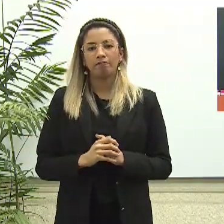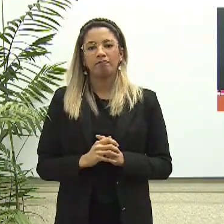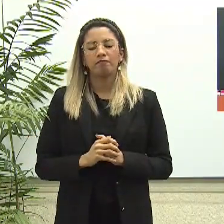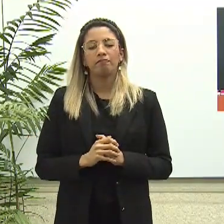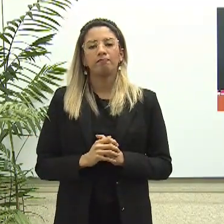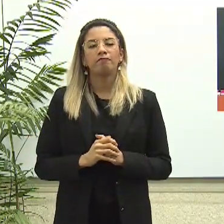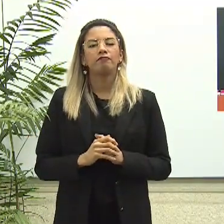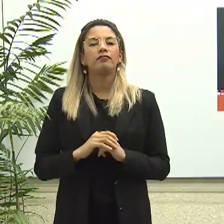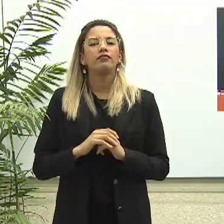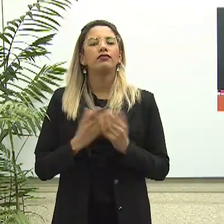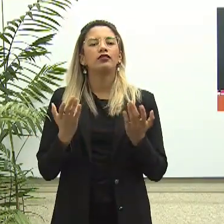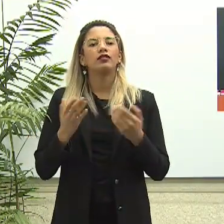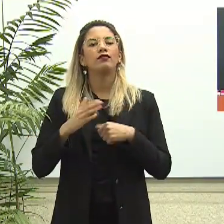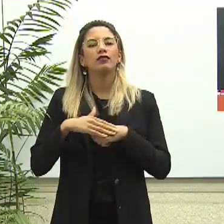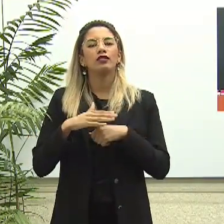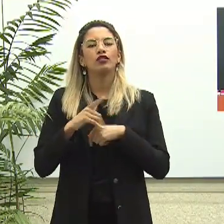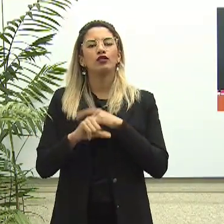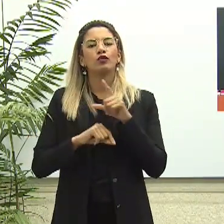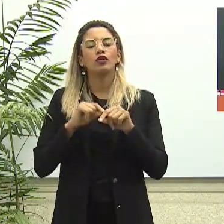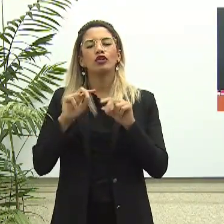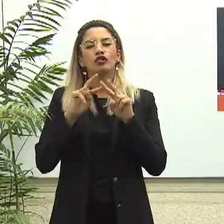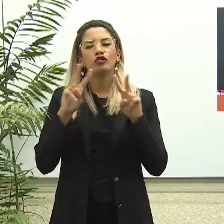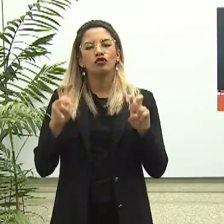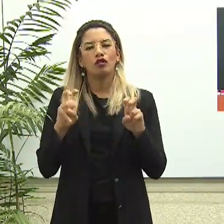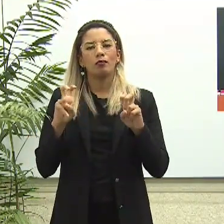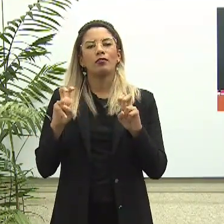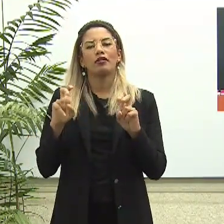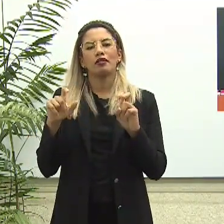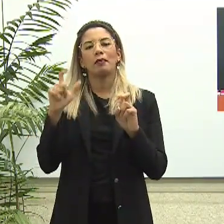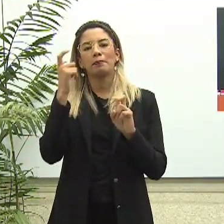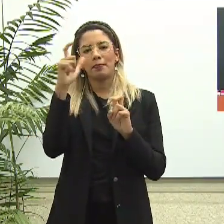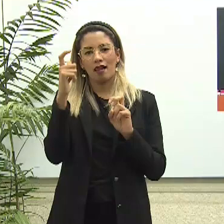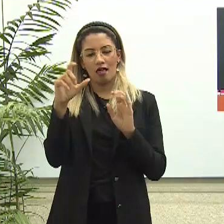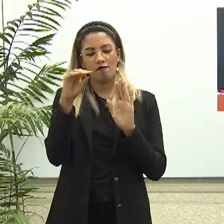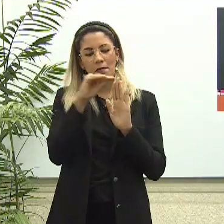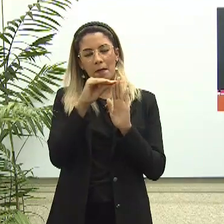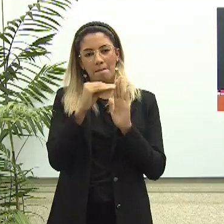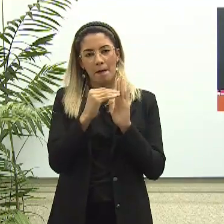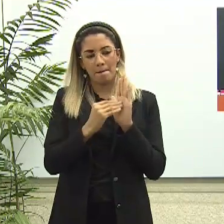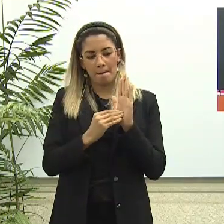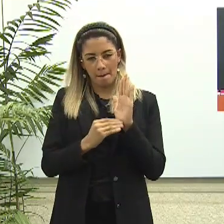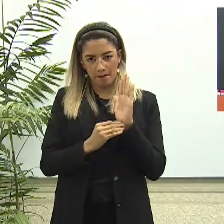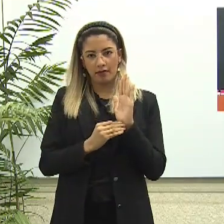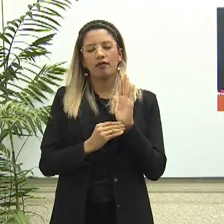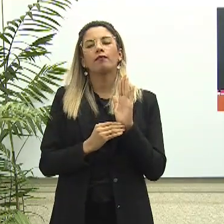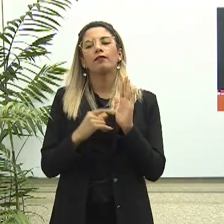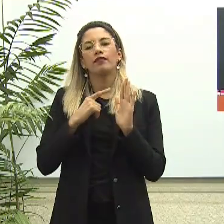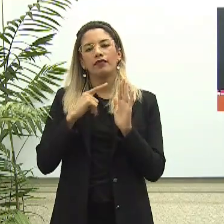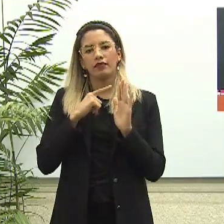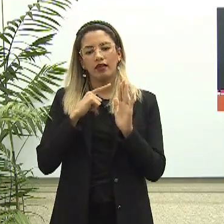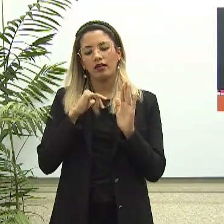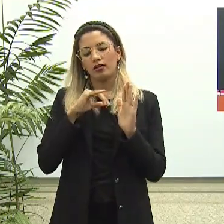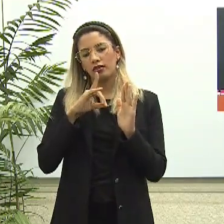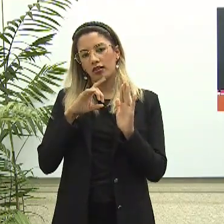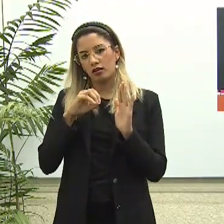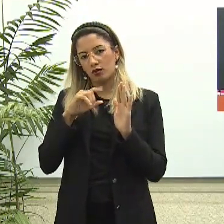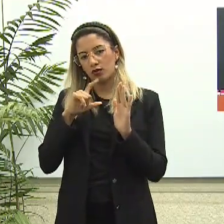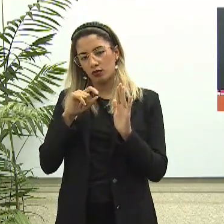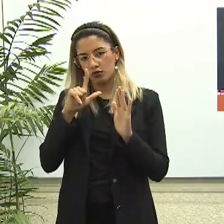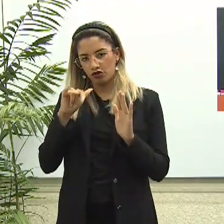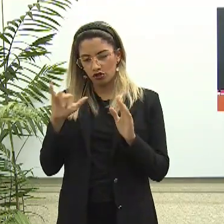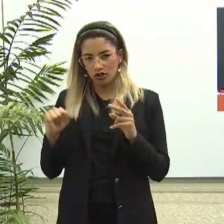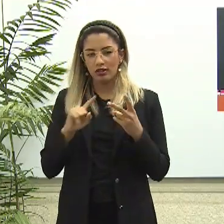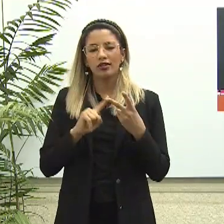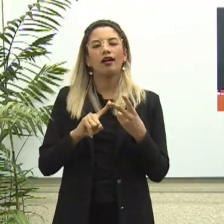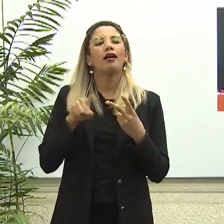gente tava fazendo uma cartografia dos termos capitalismo de vigilância doutrina ideologia neoliberal capitalismo de